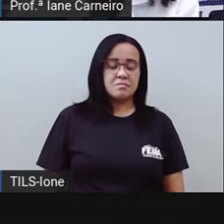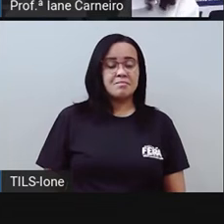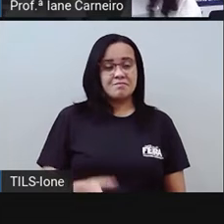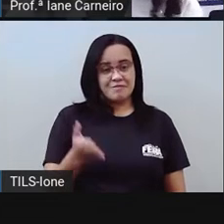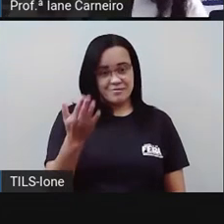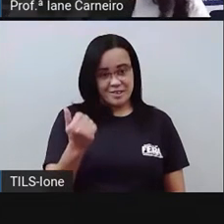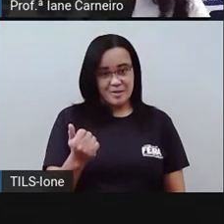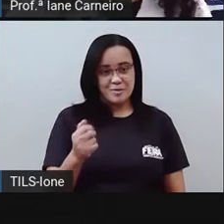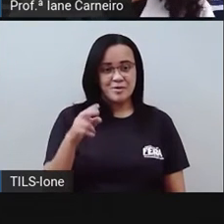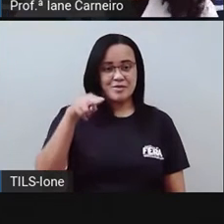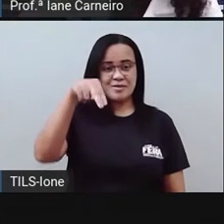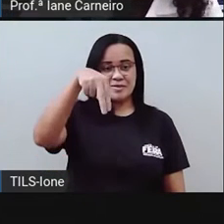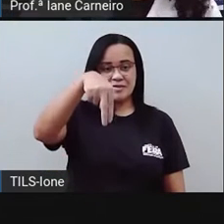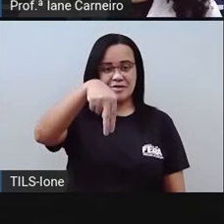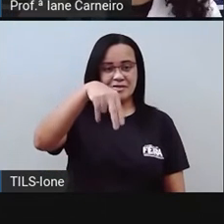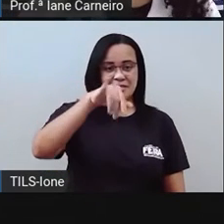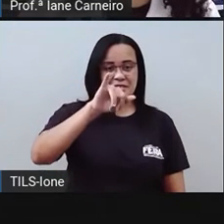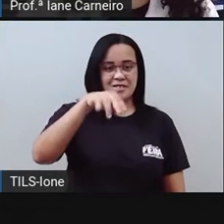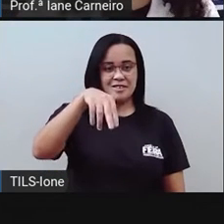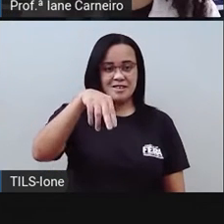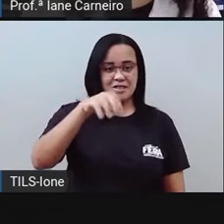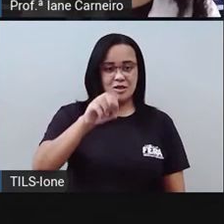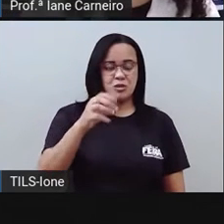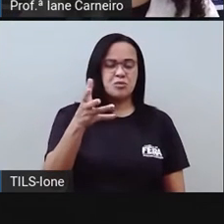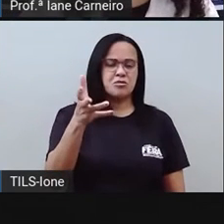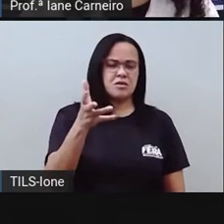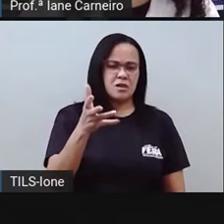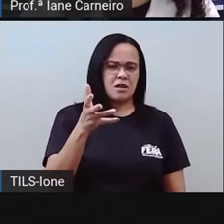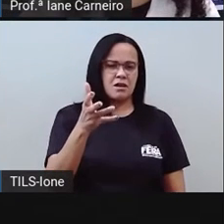lá, Nino Quer um Amigo,